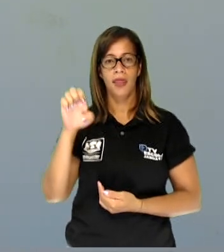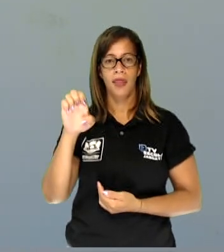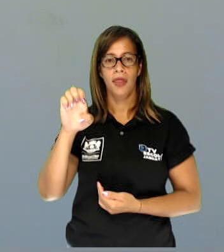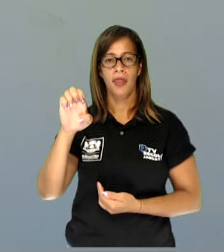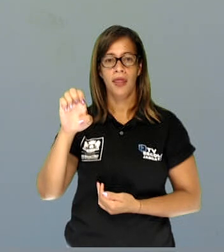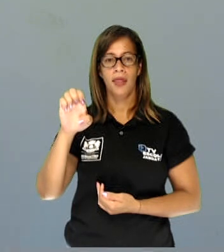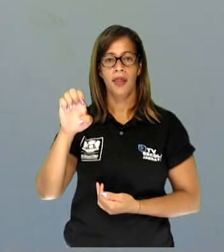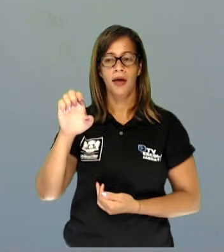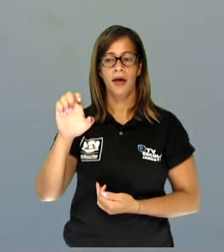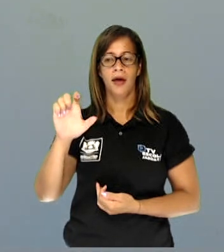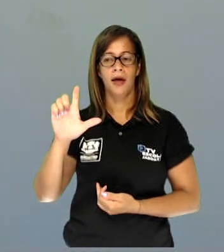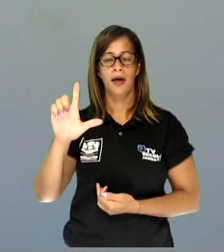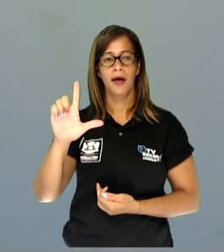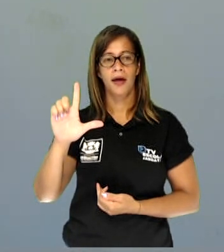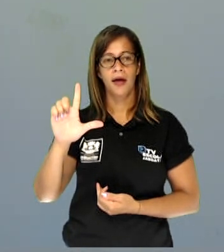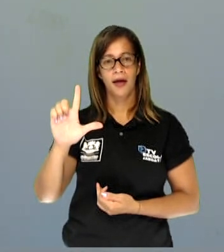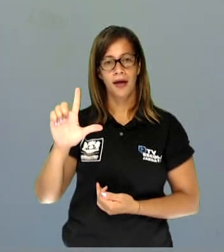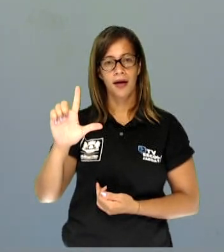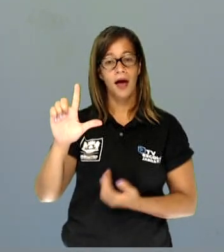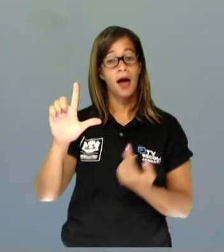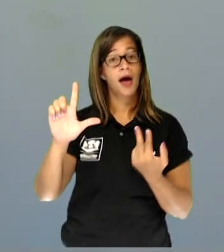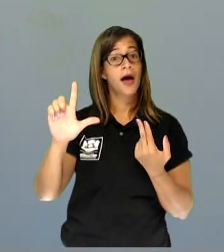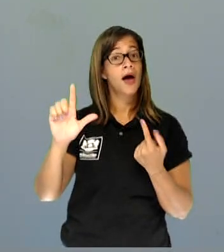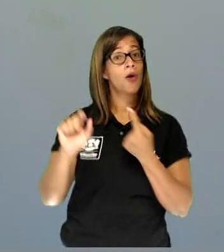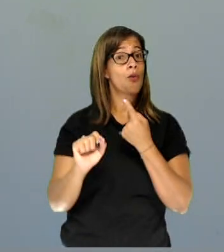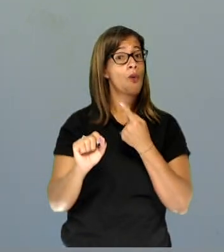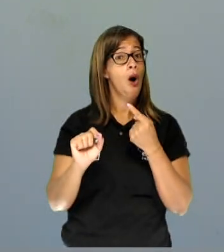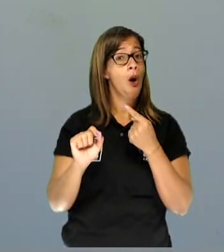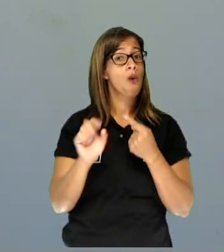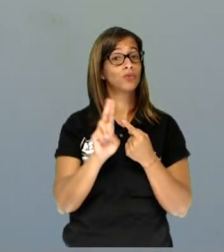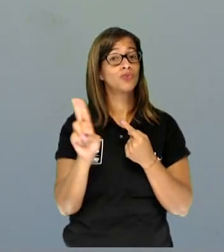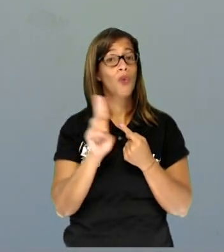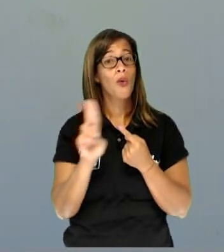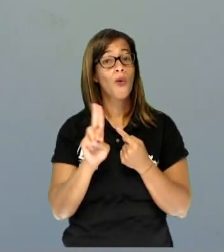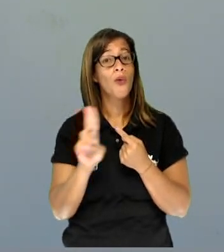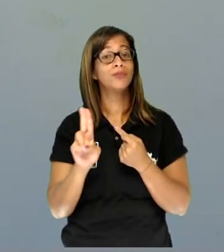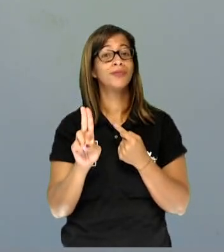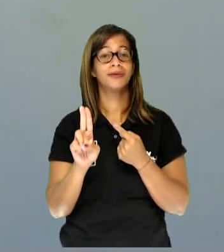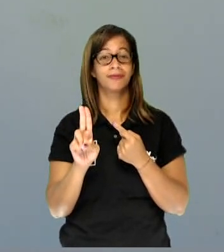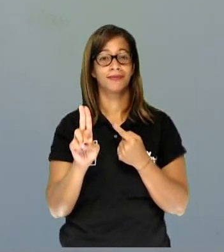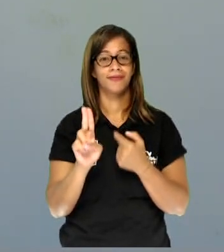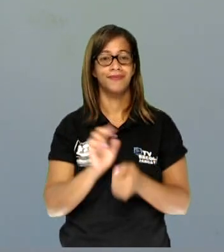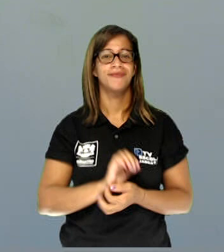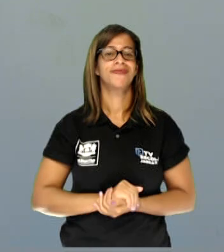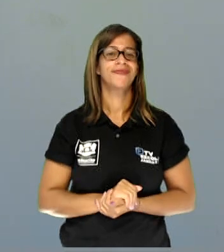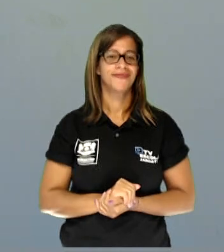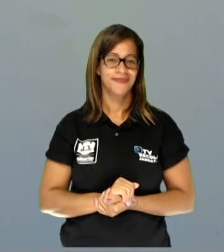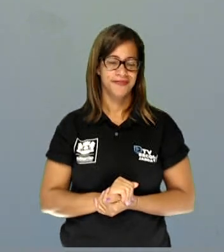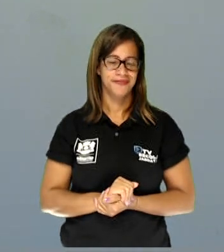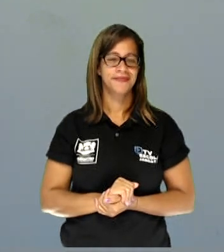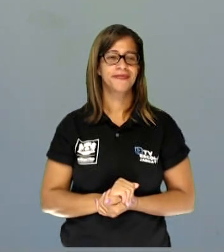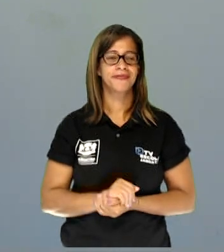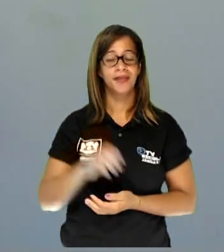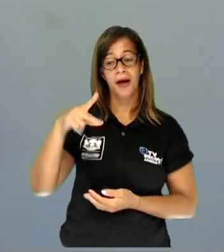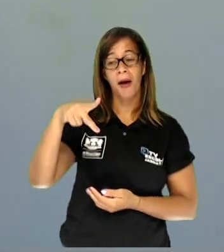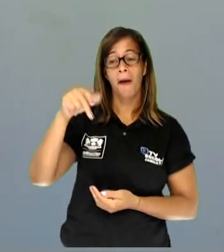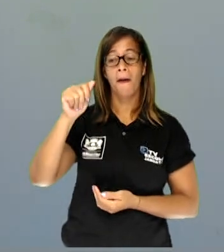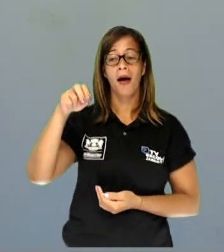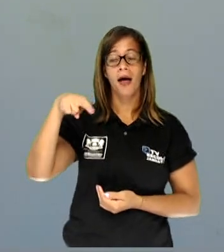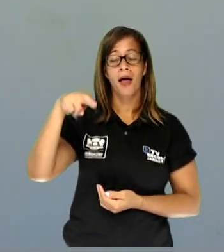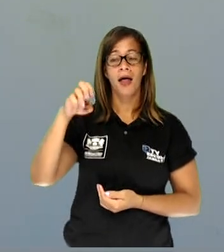L, olha, é igual do meu nome, só que o meu nome é Liz, agora a gente quer o lá, lá, tem o